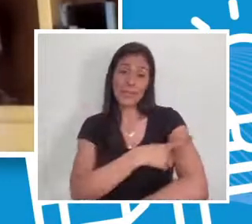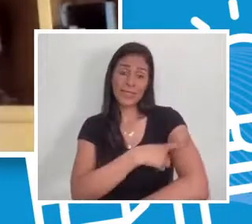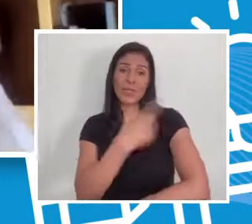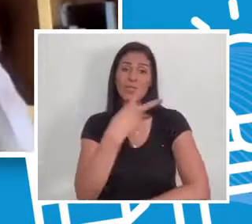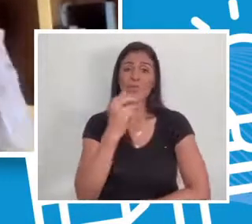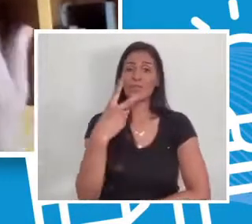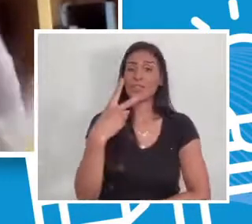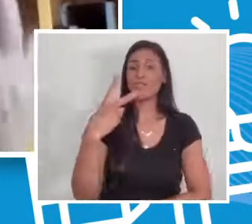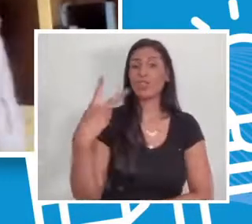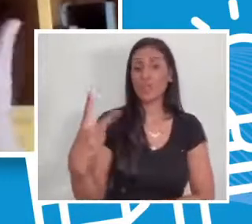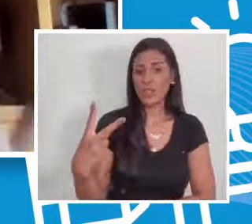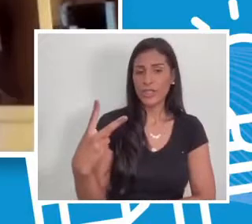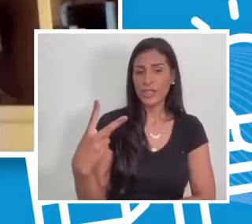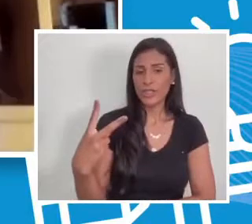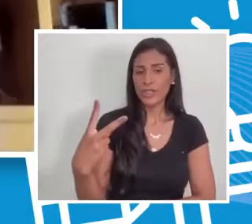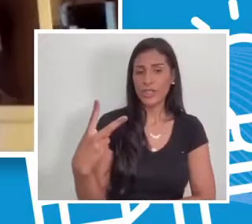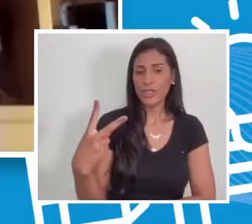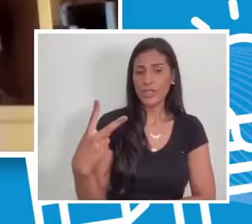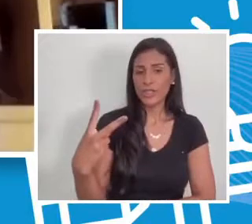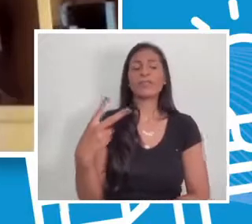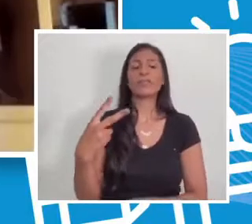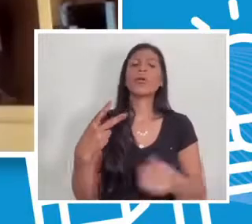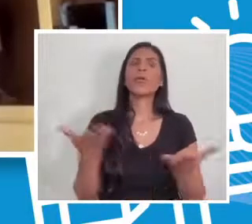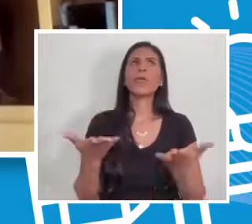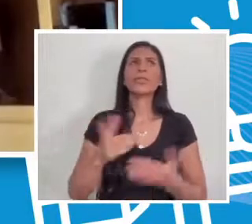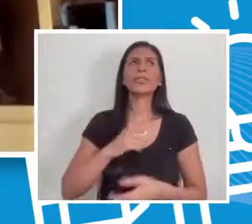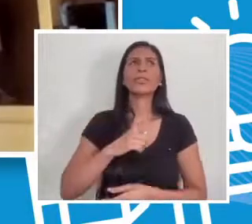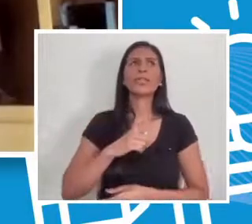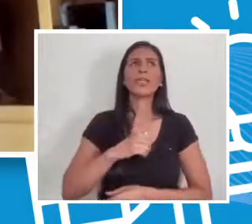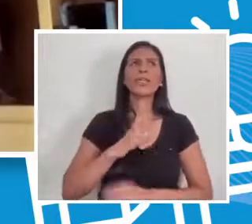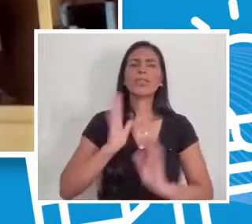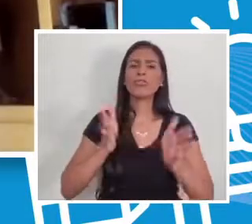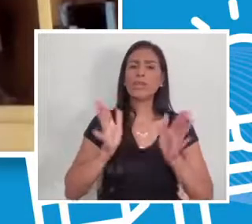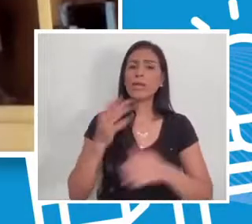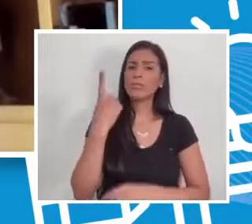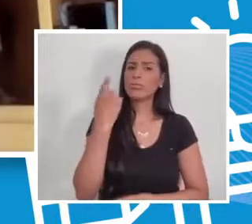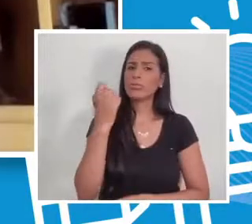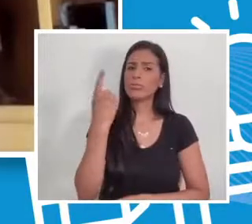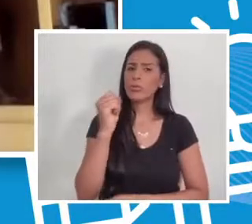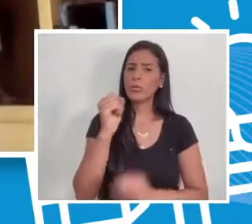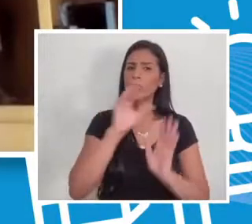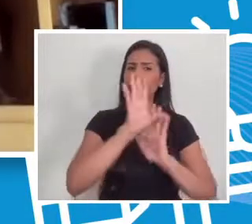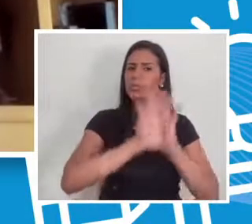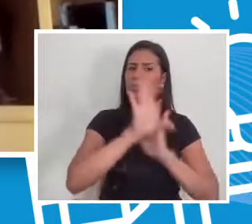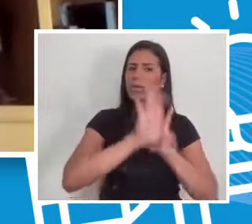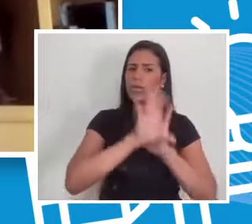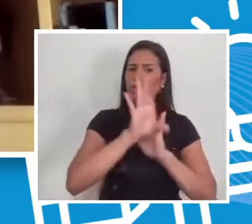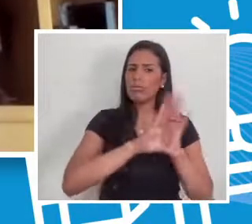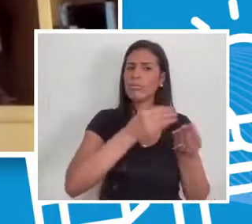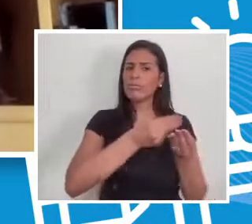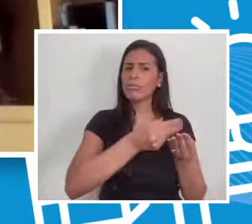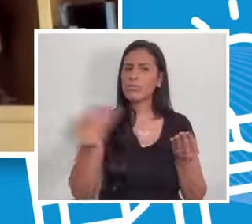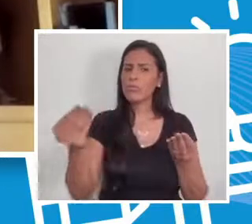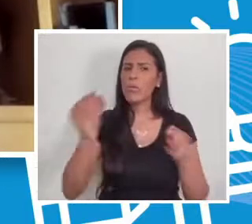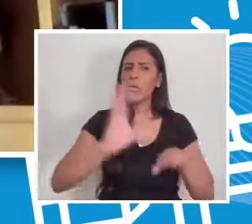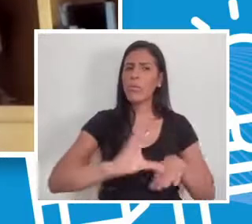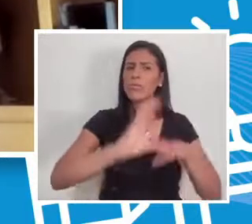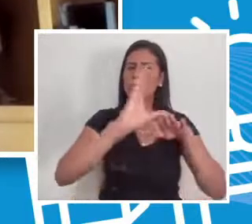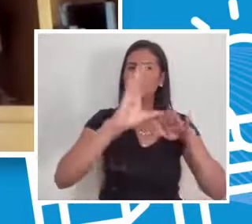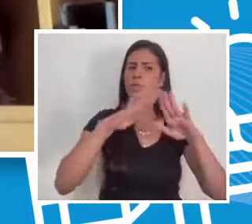temos 18 currículos entregues já para os conselhos estaduais de